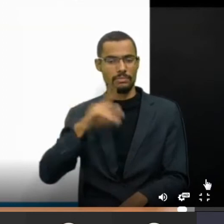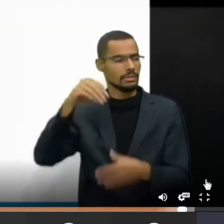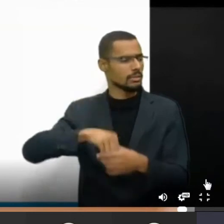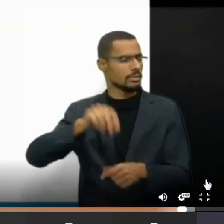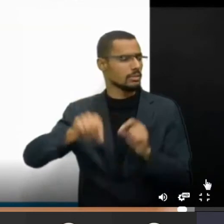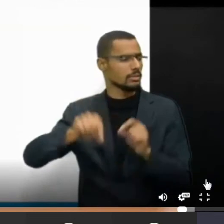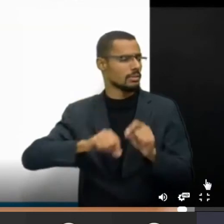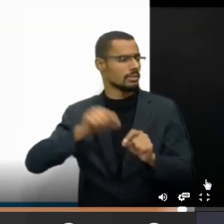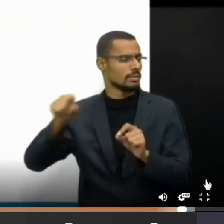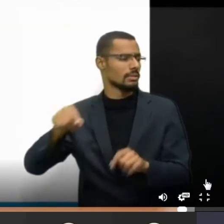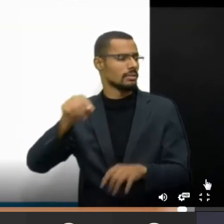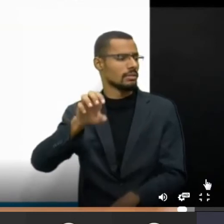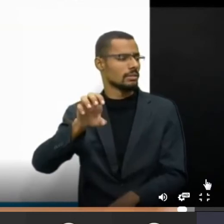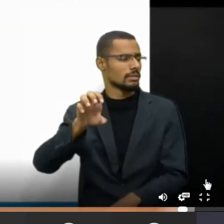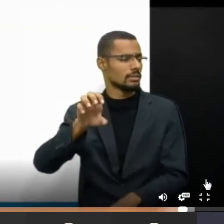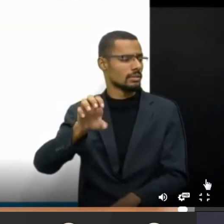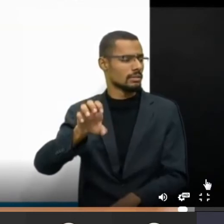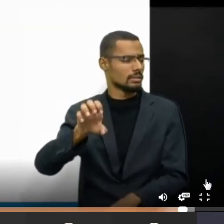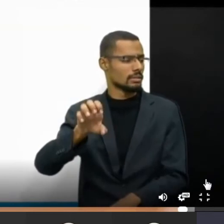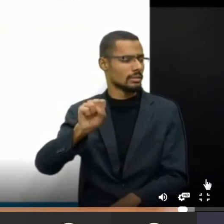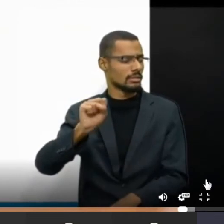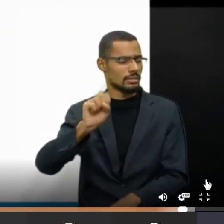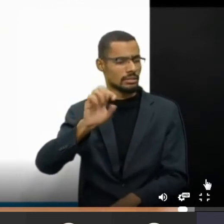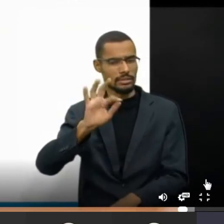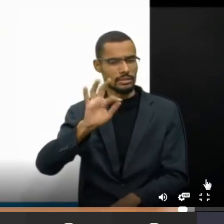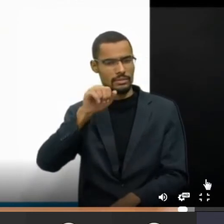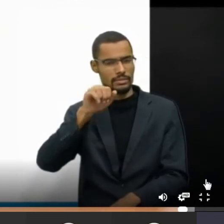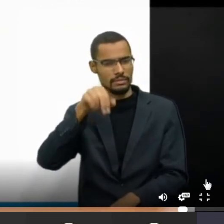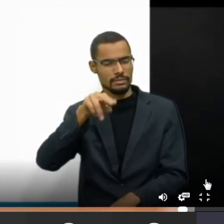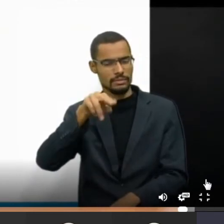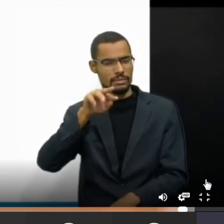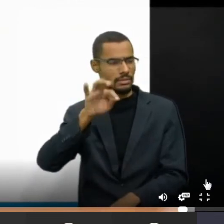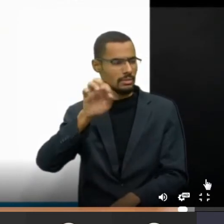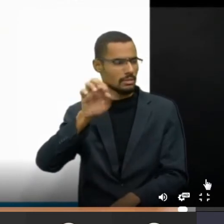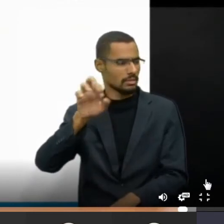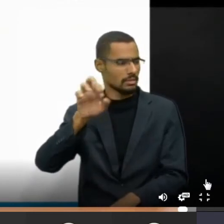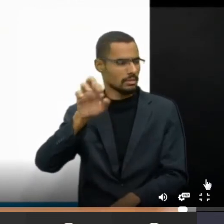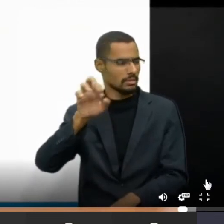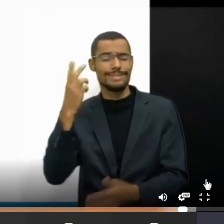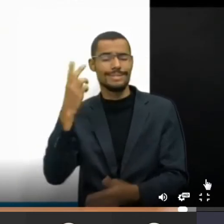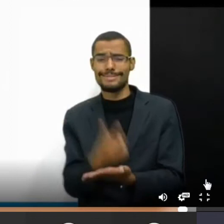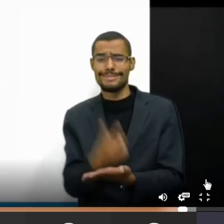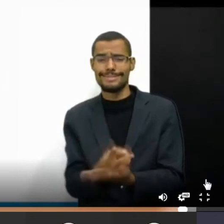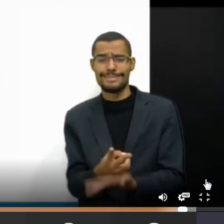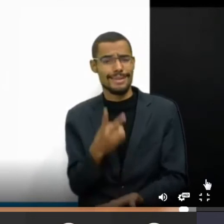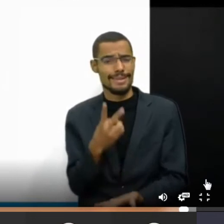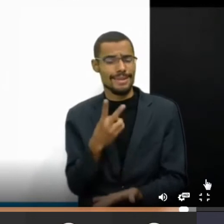nessa região eu tenho um esfíncter que é chamado de esfíncter iliocecal. Então, como sempre, o